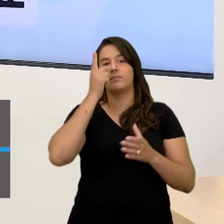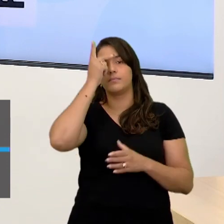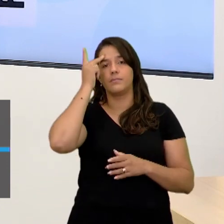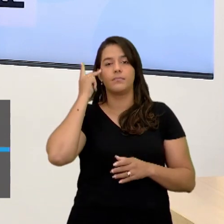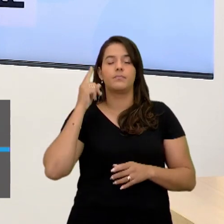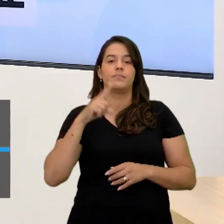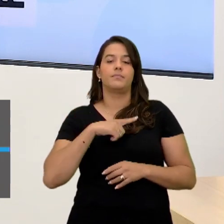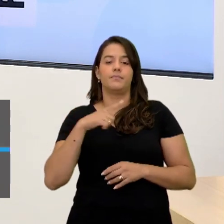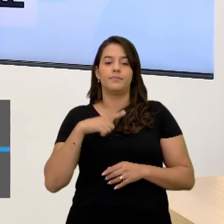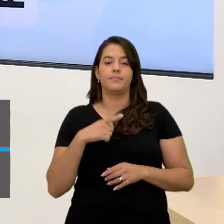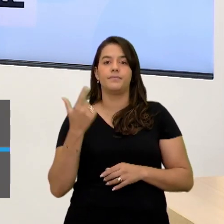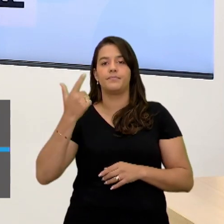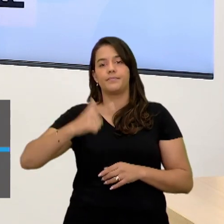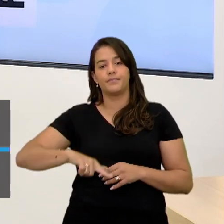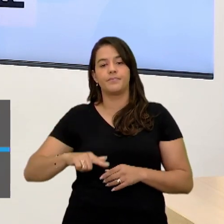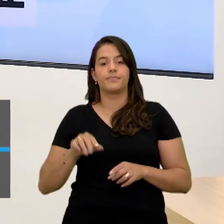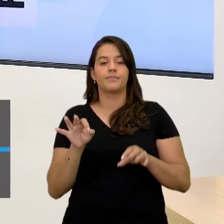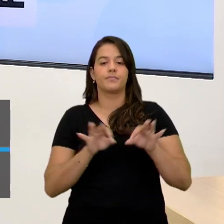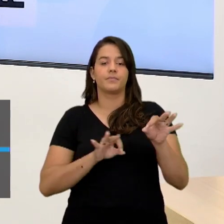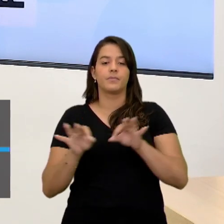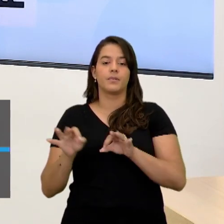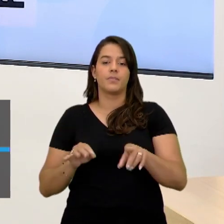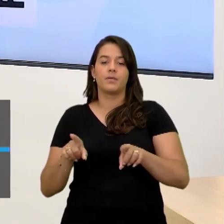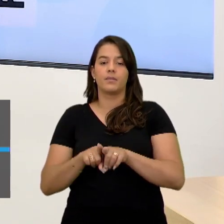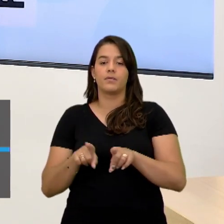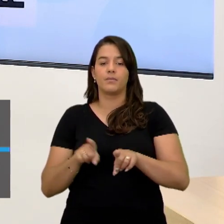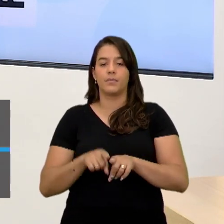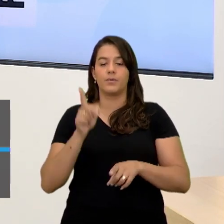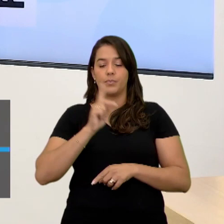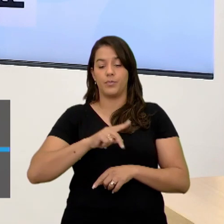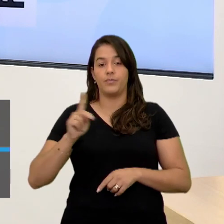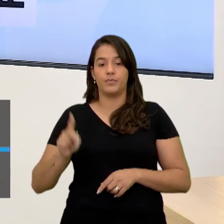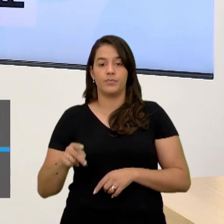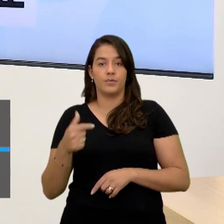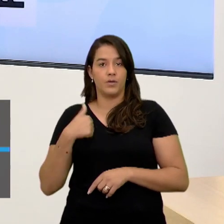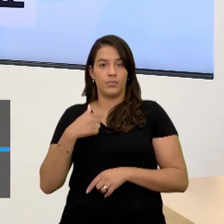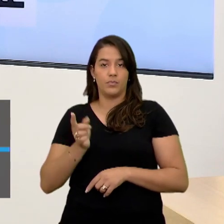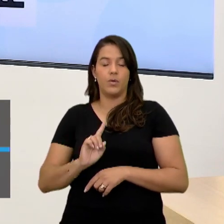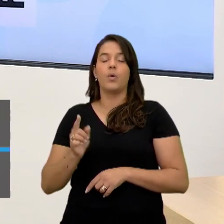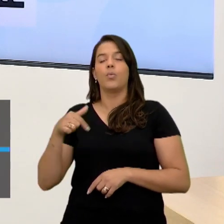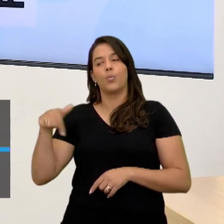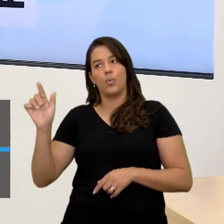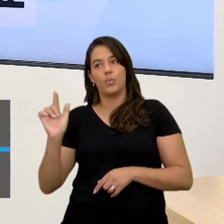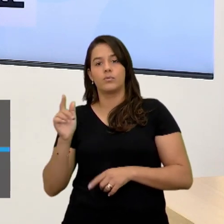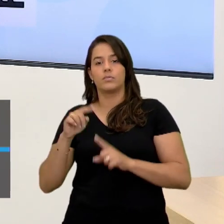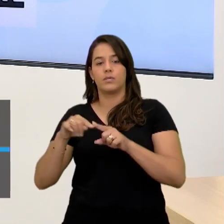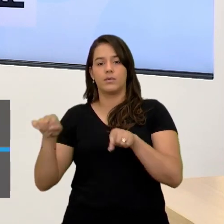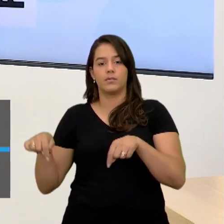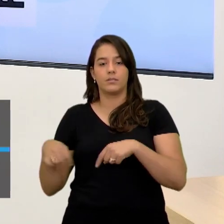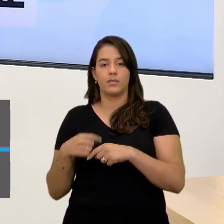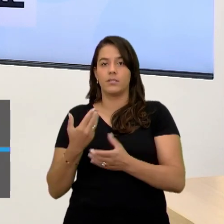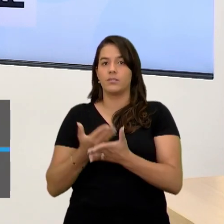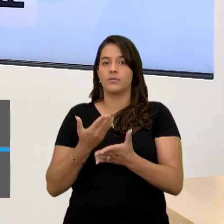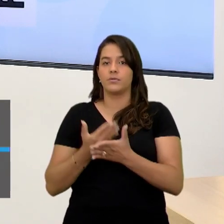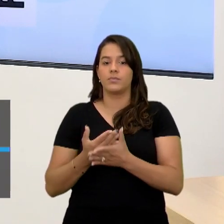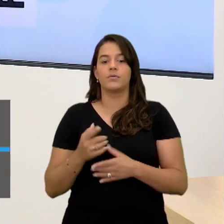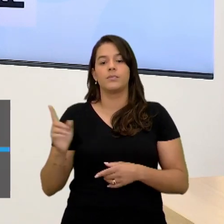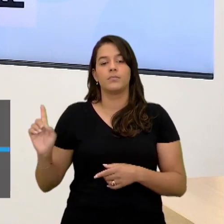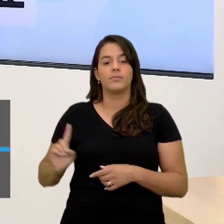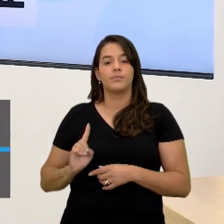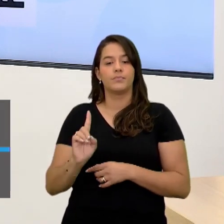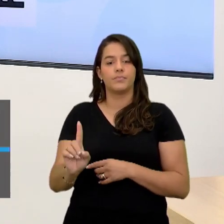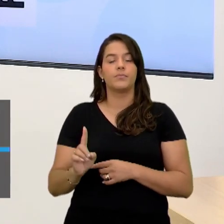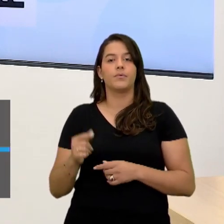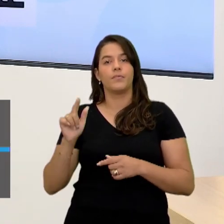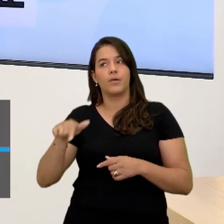pode acrescentar o seu professor, né? Não eu, o professor de sala de aula, para poder, olha, o que